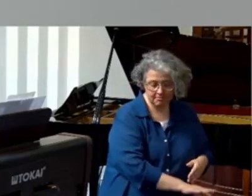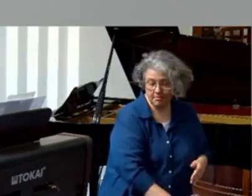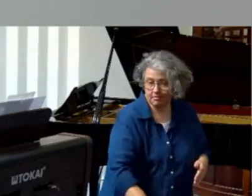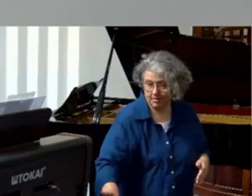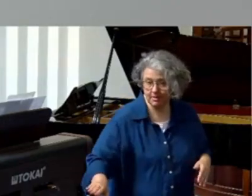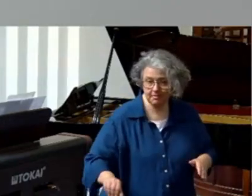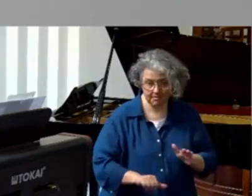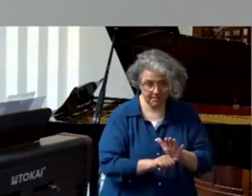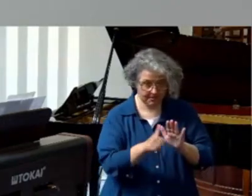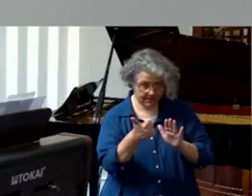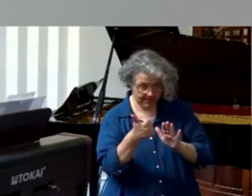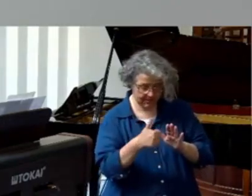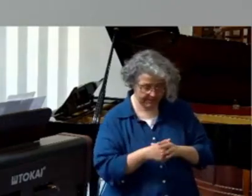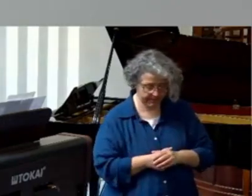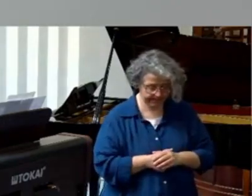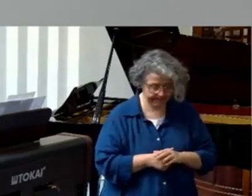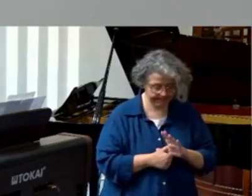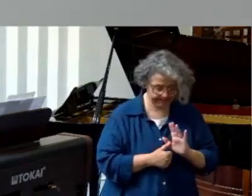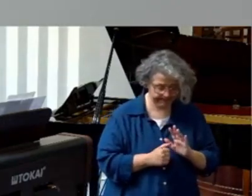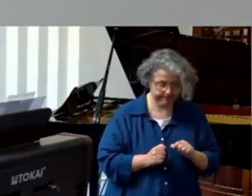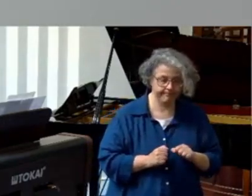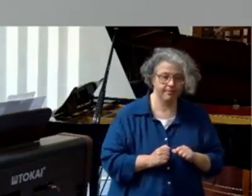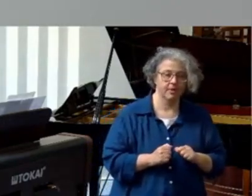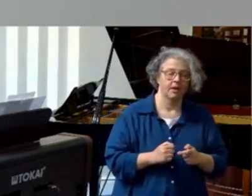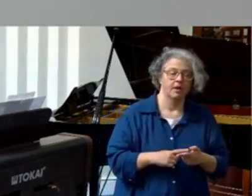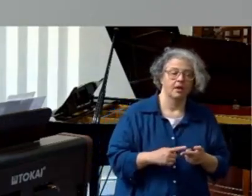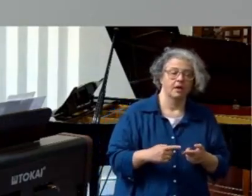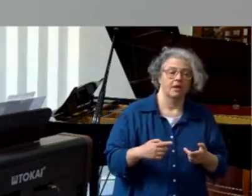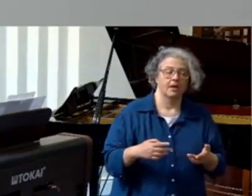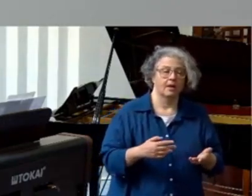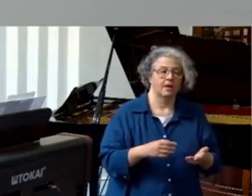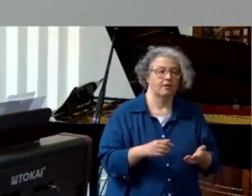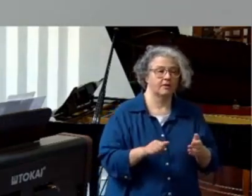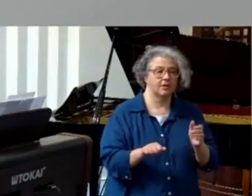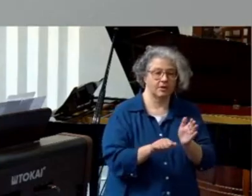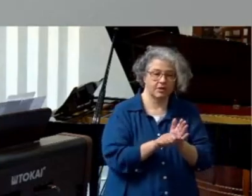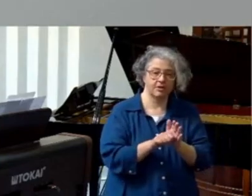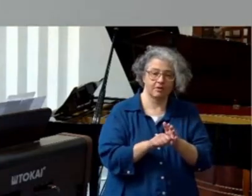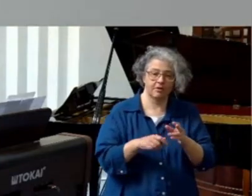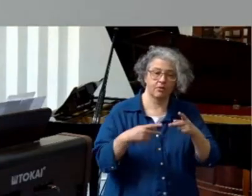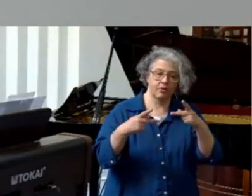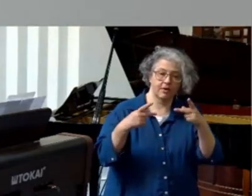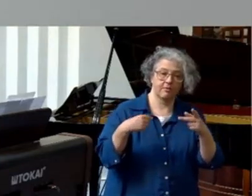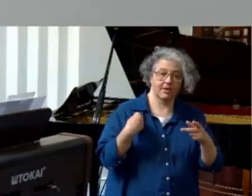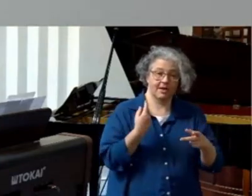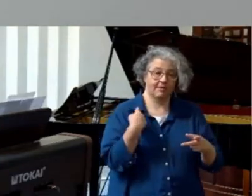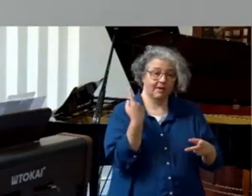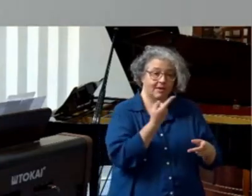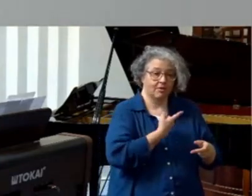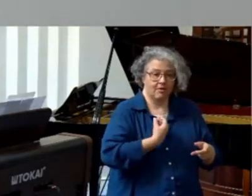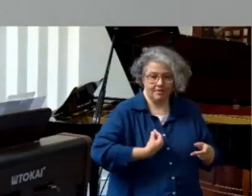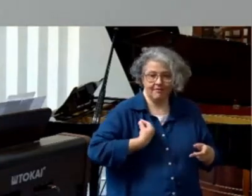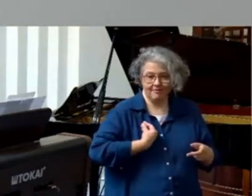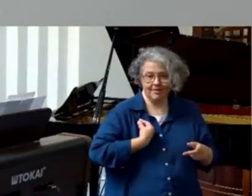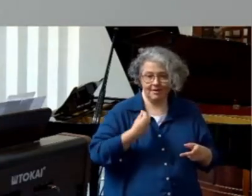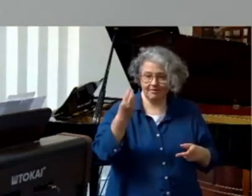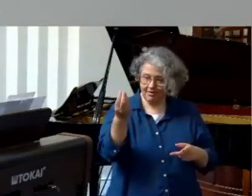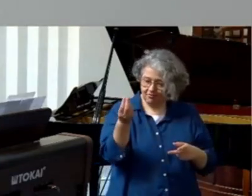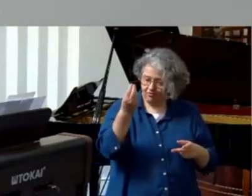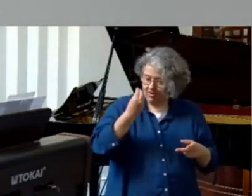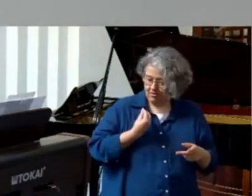vamos trabalhar essa ideia aqui de Tiago e a sua aplicação para a nossa vida, né? Aliás,